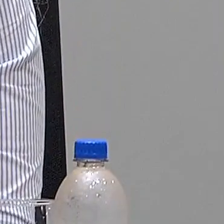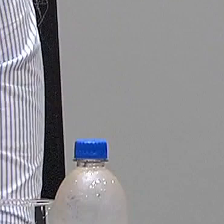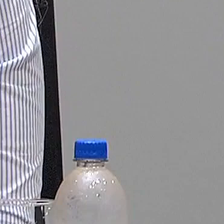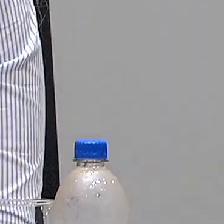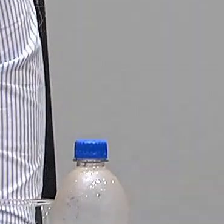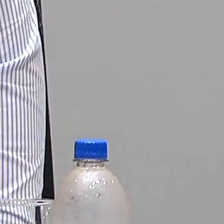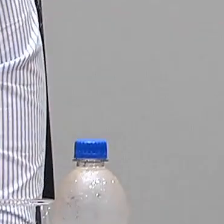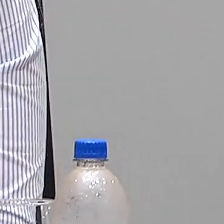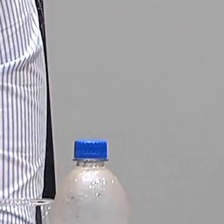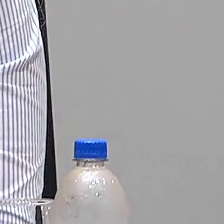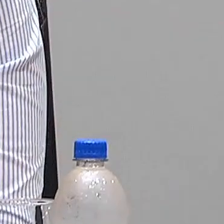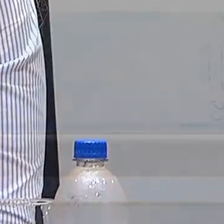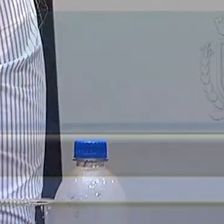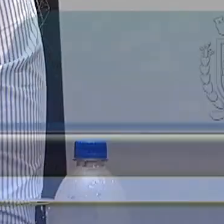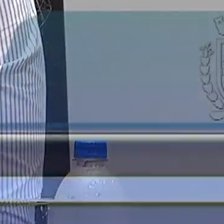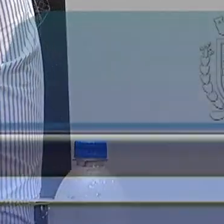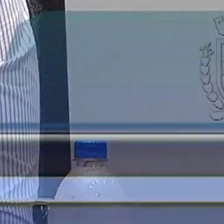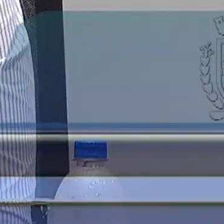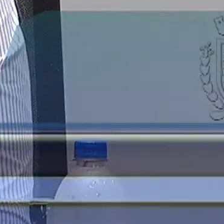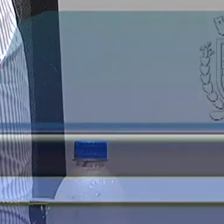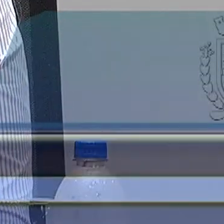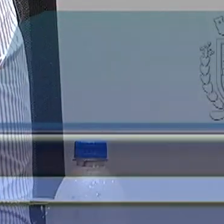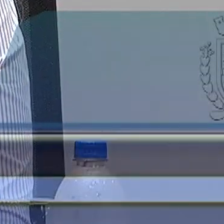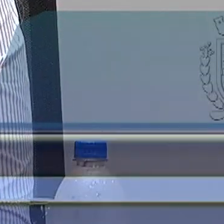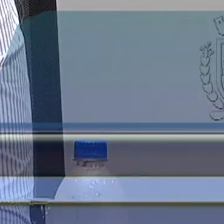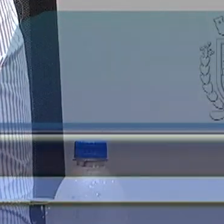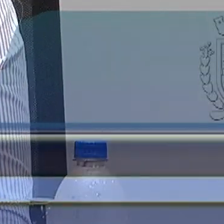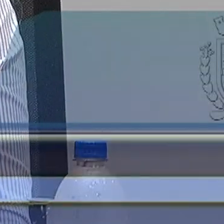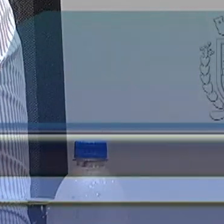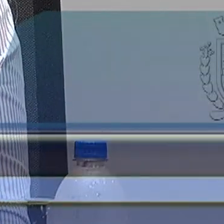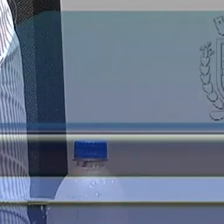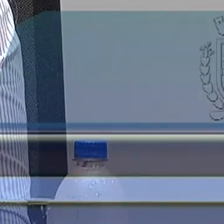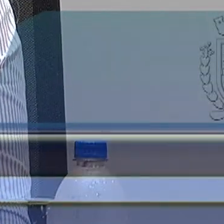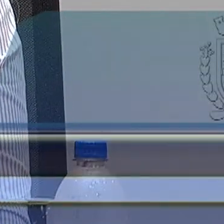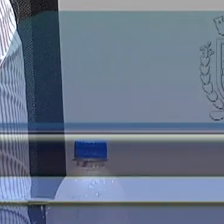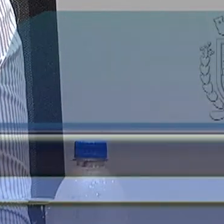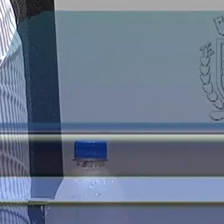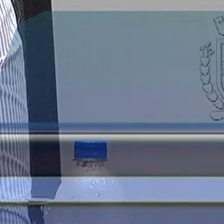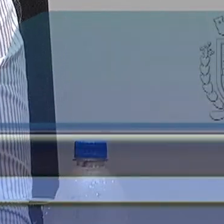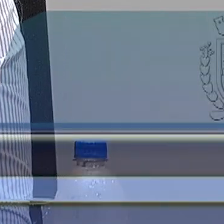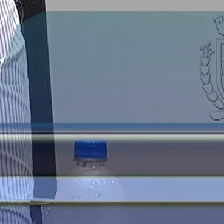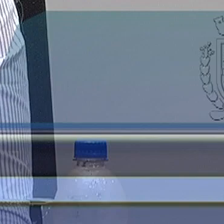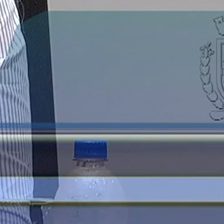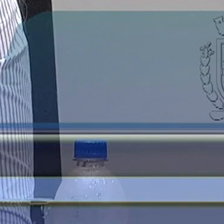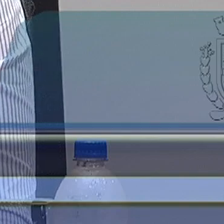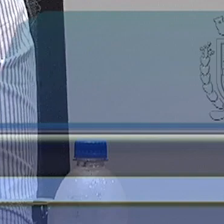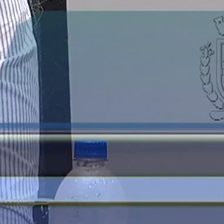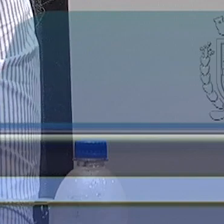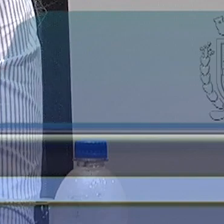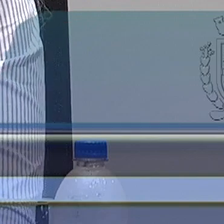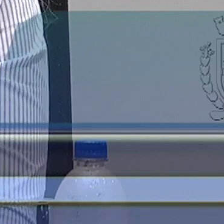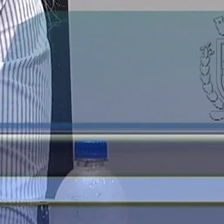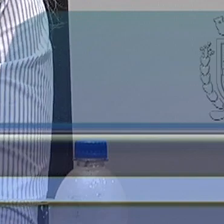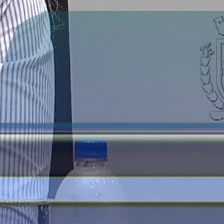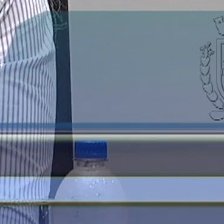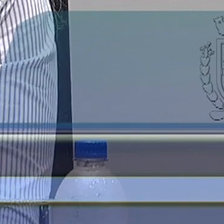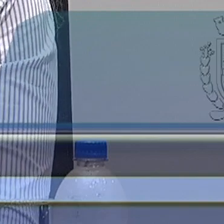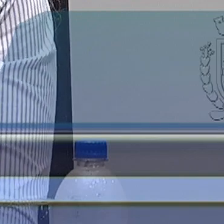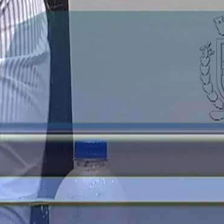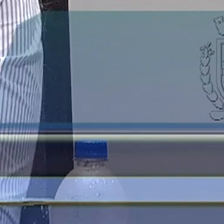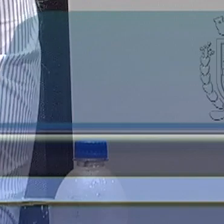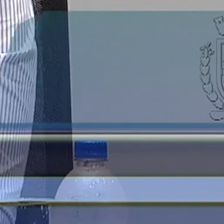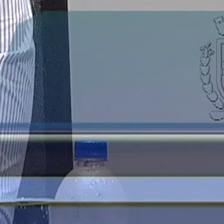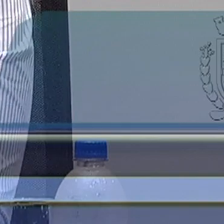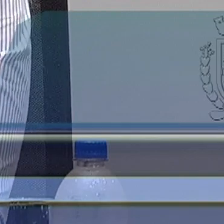do Conselho Municipal dos Direitos da Mulher, Yara Bonfante, a Suzana e demais integrantes do Conselho.